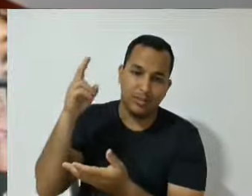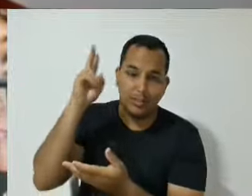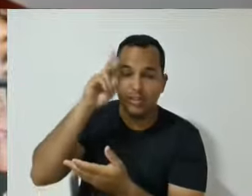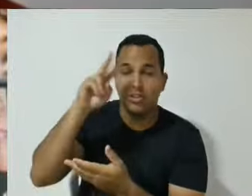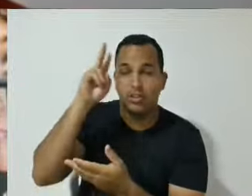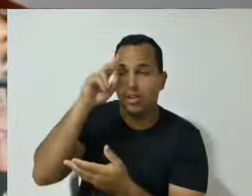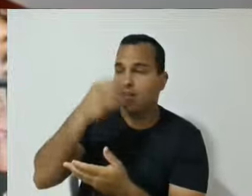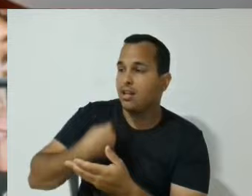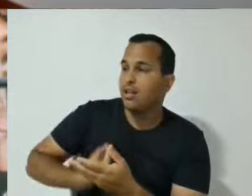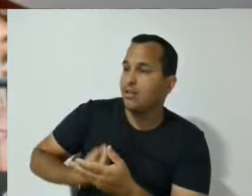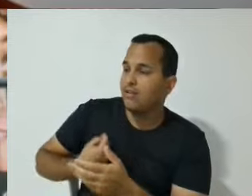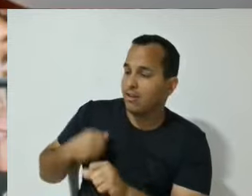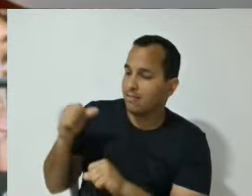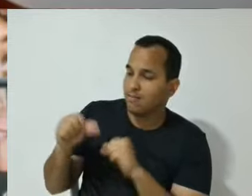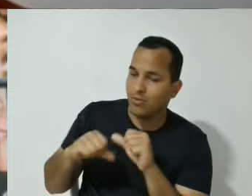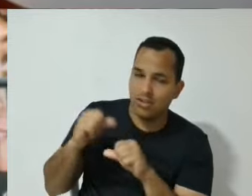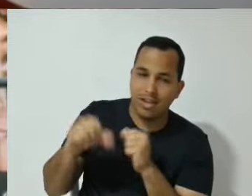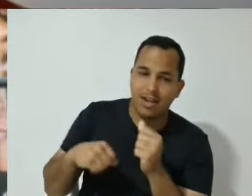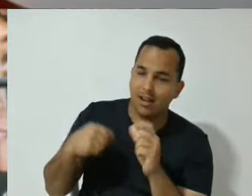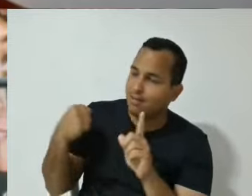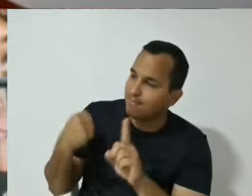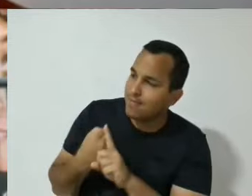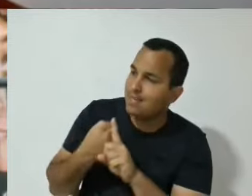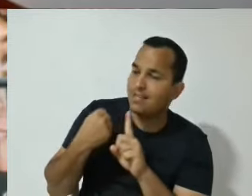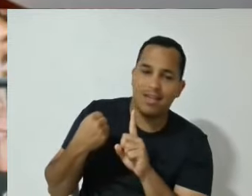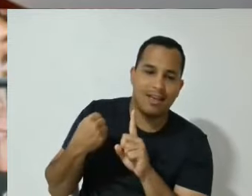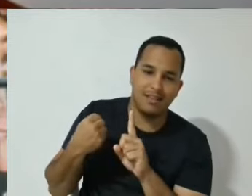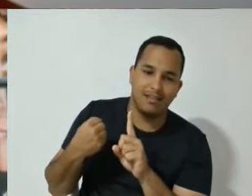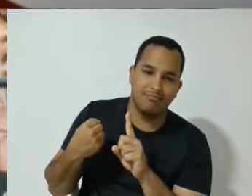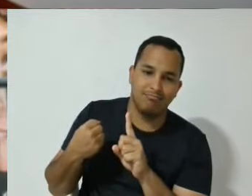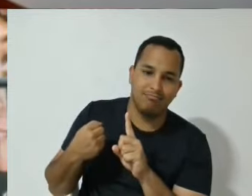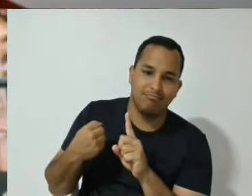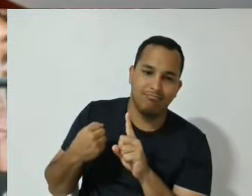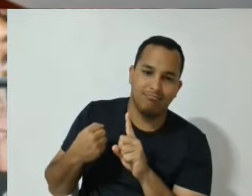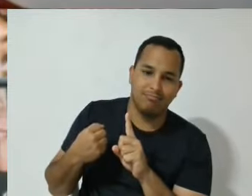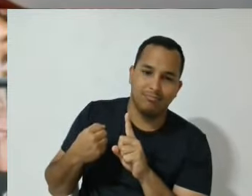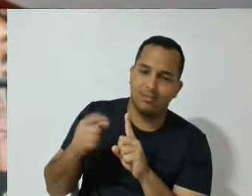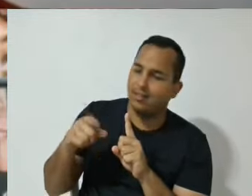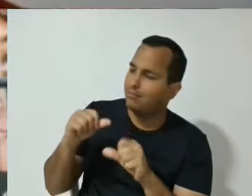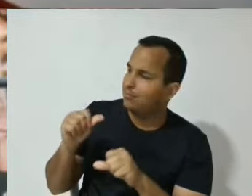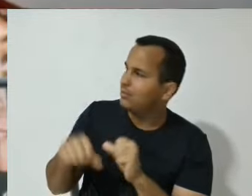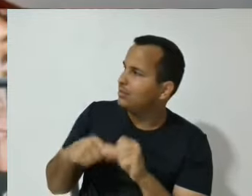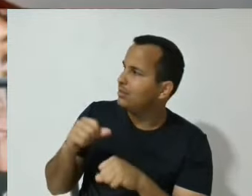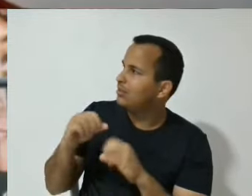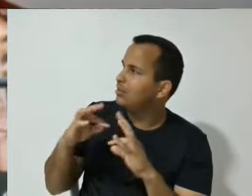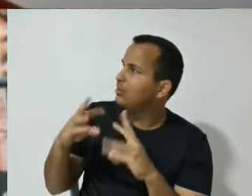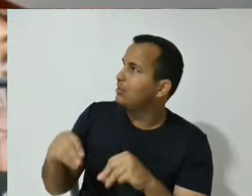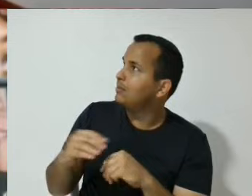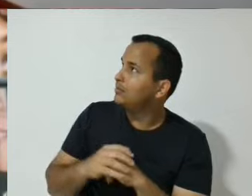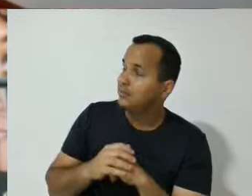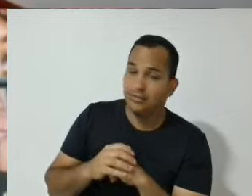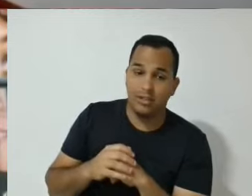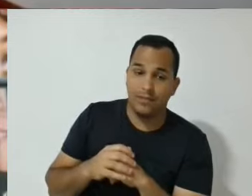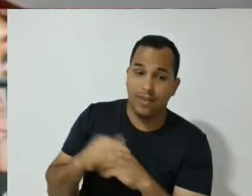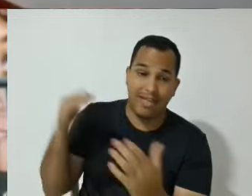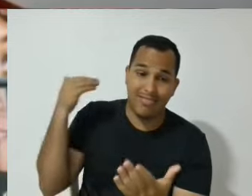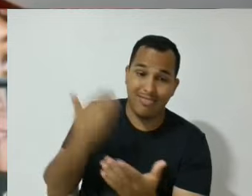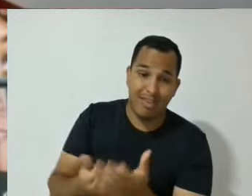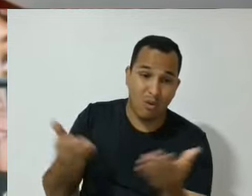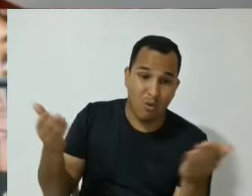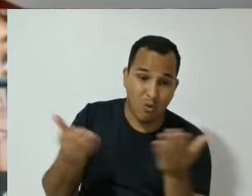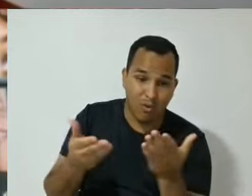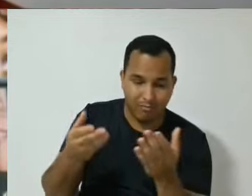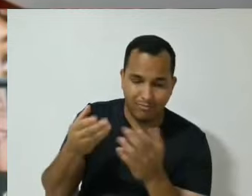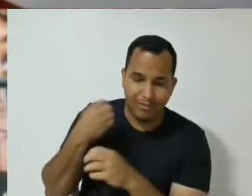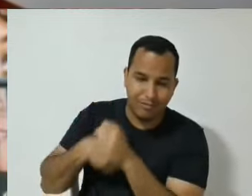vidas transformadas, impactadas, mudadas completamente. Porque até hoje, até assim, o ano passado,